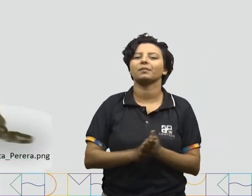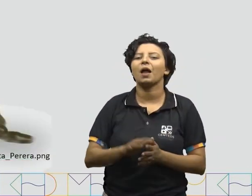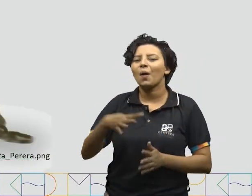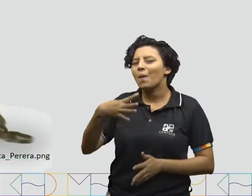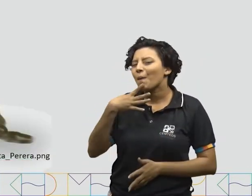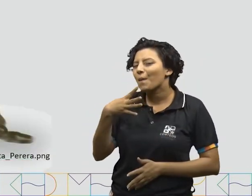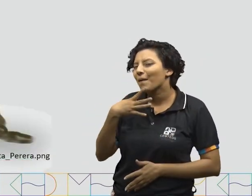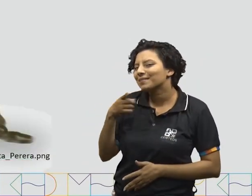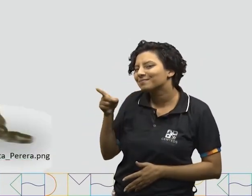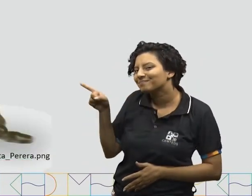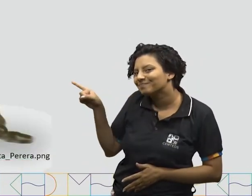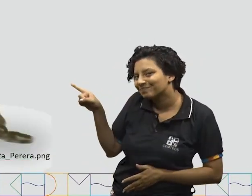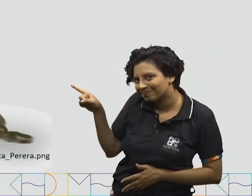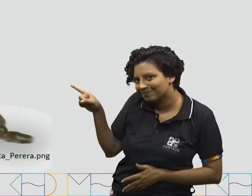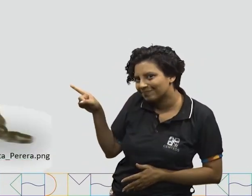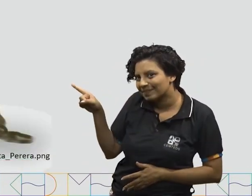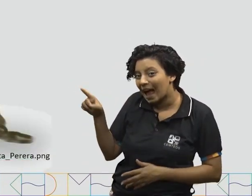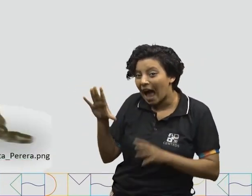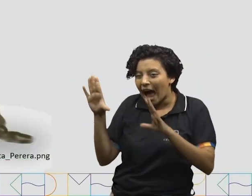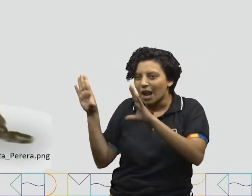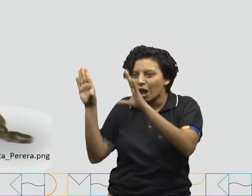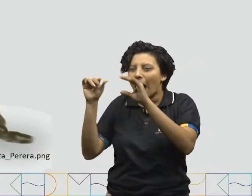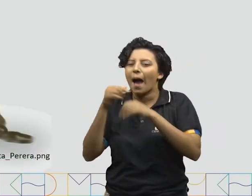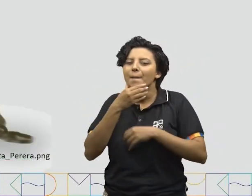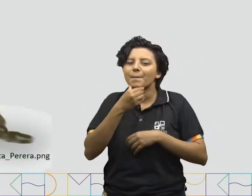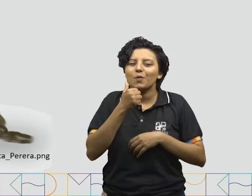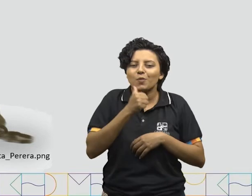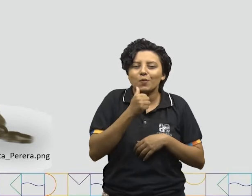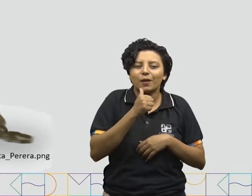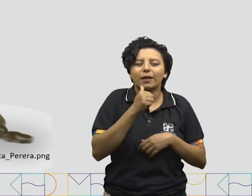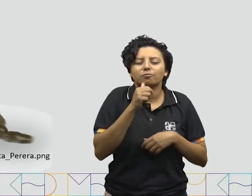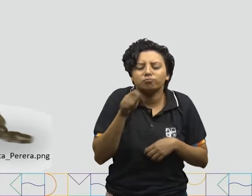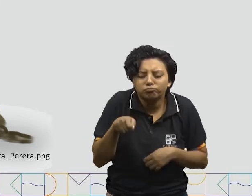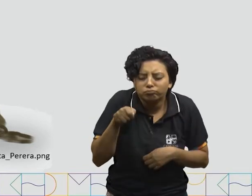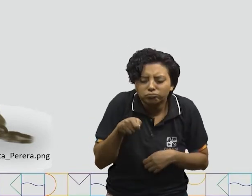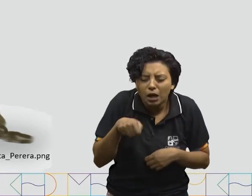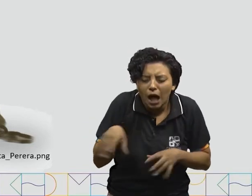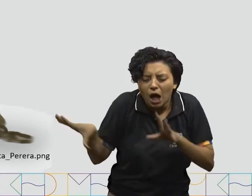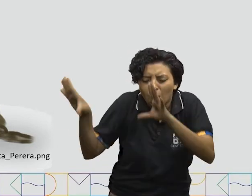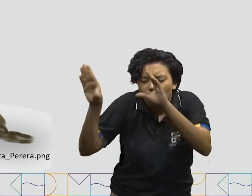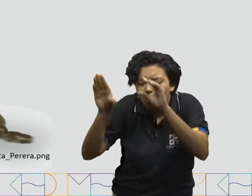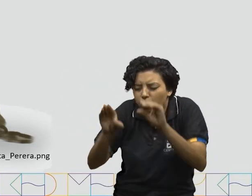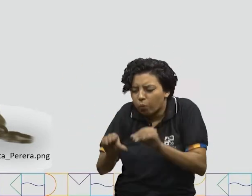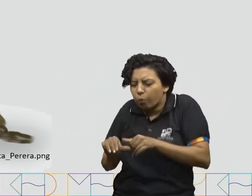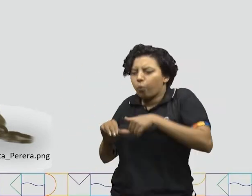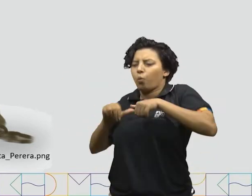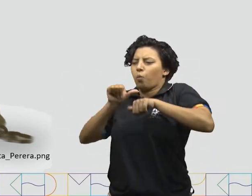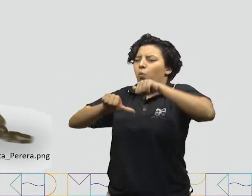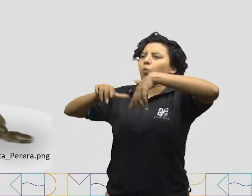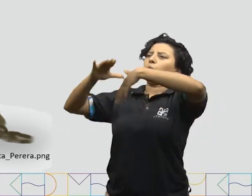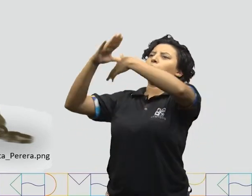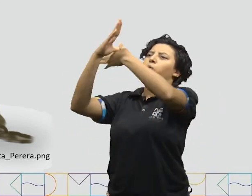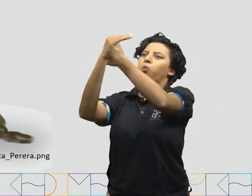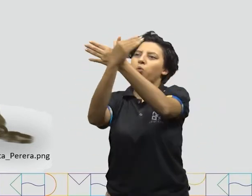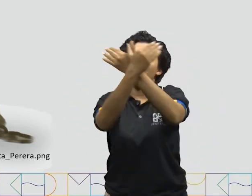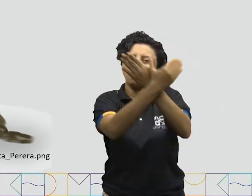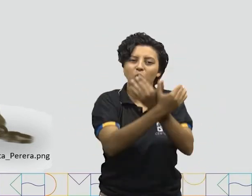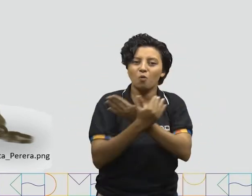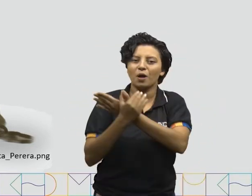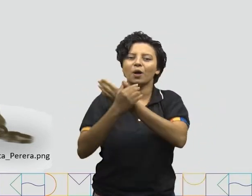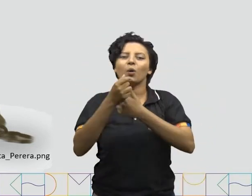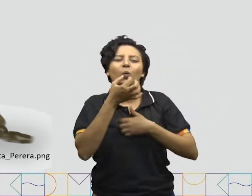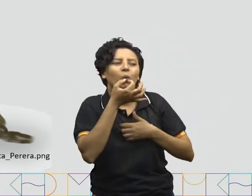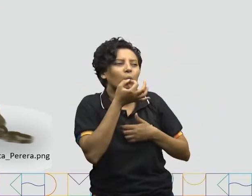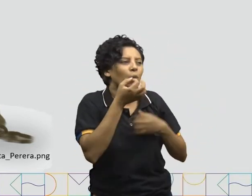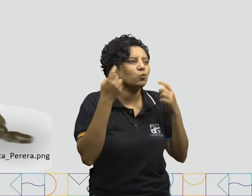uma senhora que durante a noite se transforma em um pássaro sinistro? Ela sobrevoa e assobia ao mesmo tempo? Dizem que é